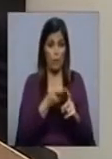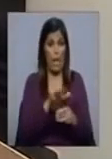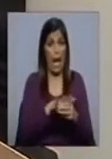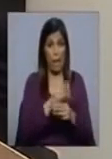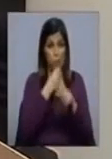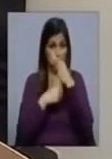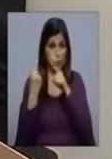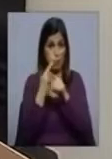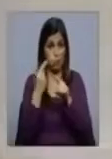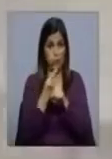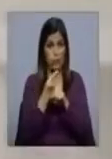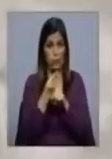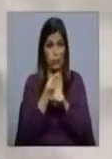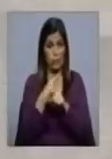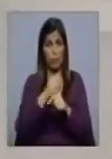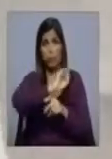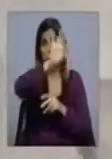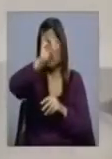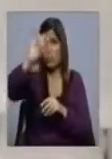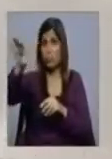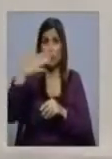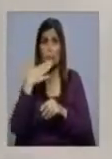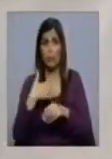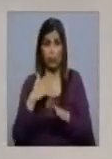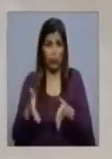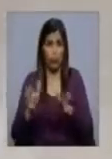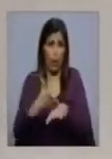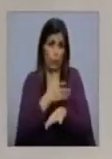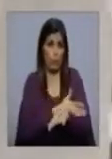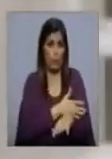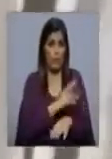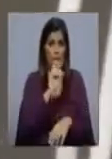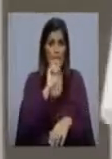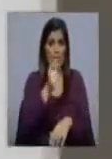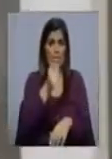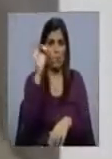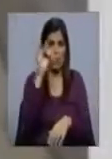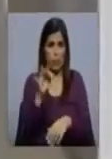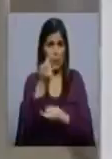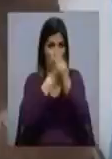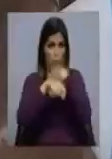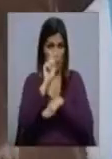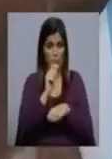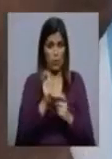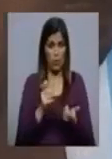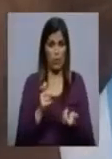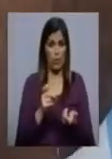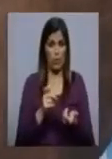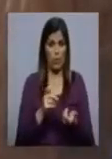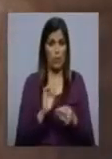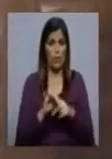alimentação já a distribuir encomendas representa cerca de 35 por cento das nossas vendas e